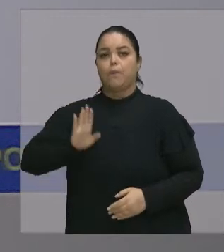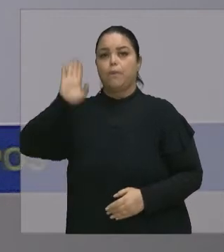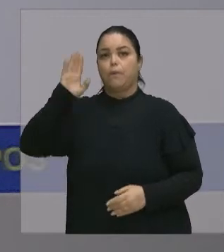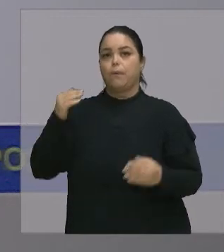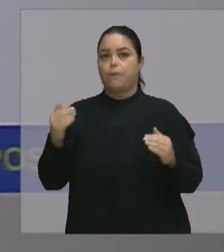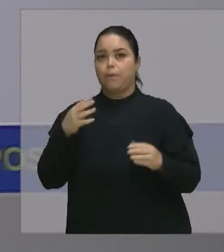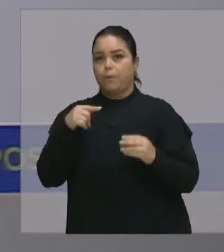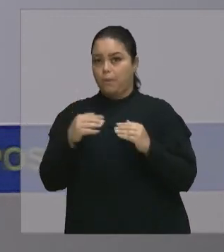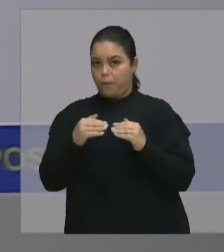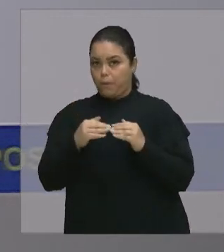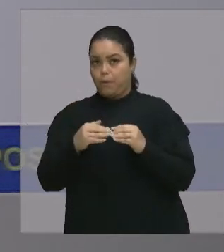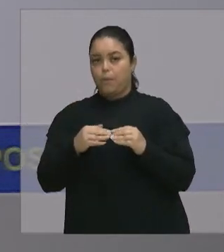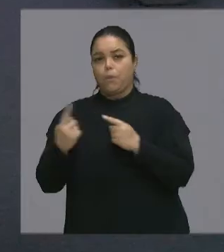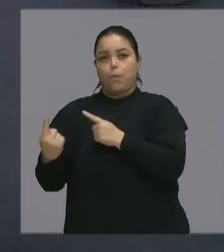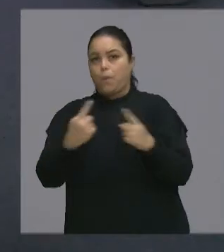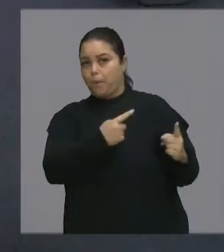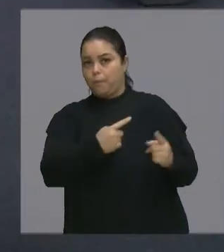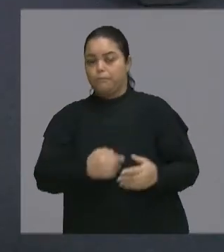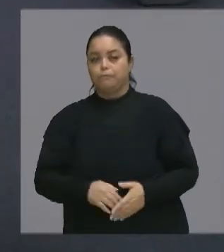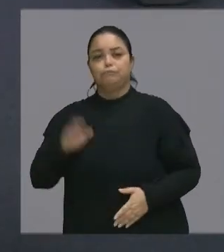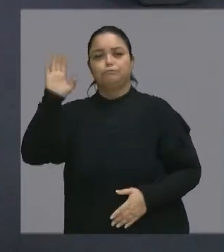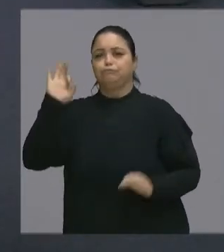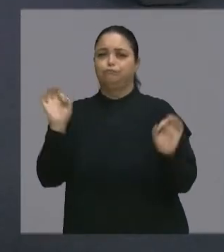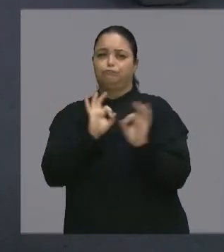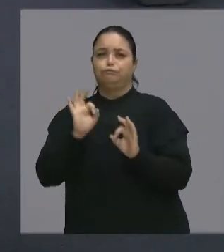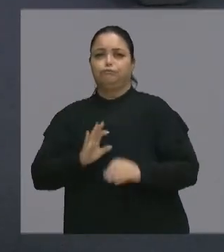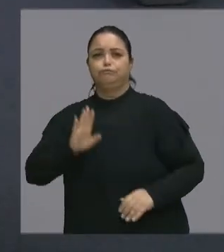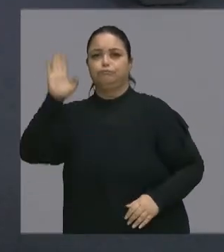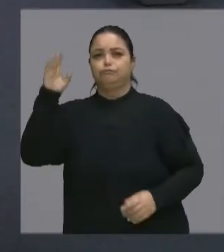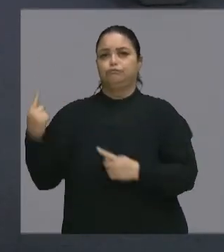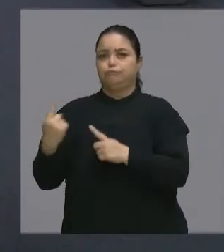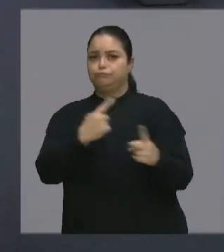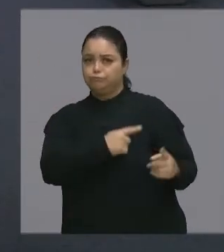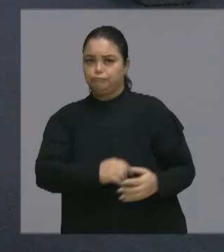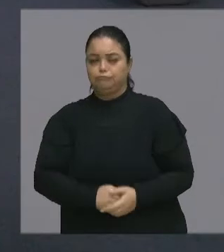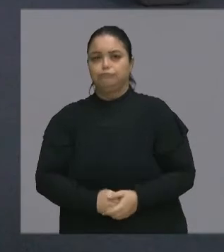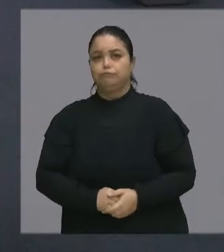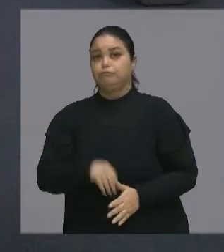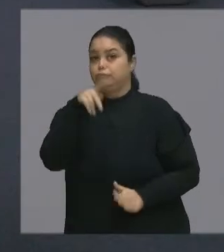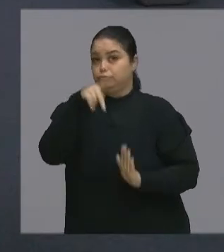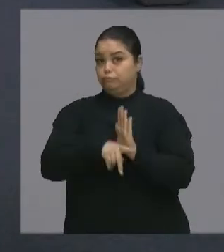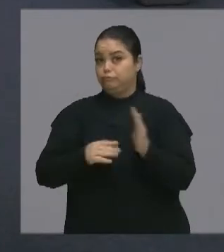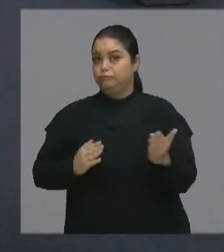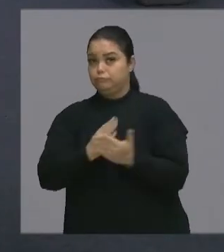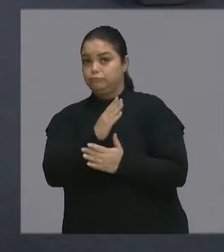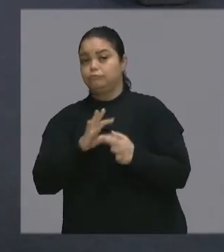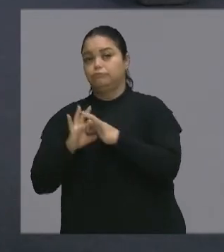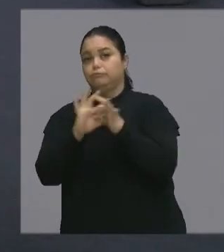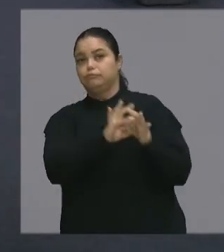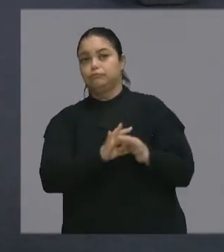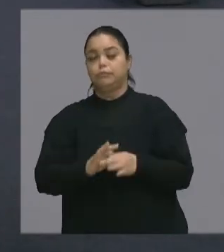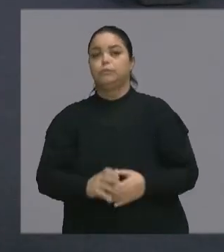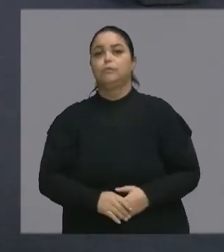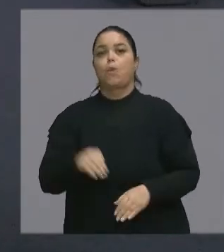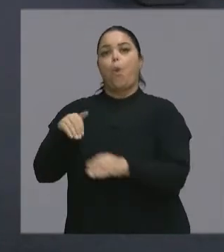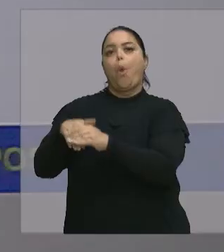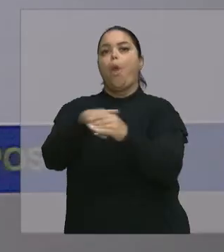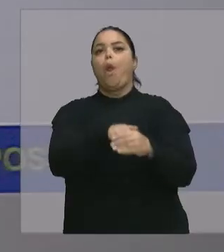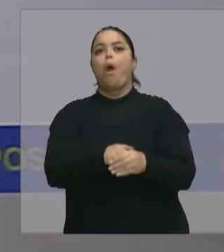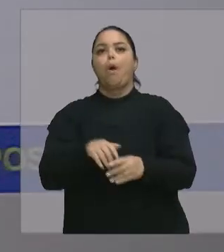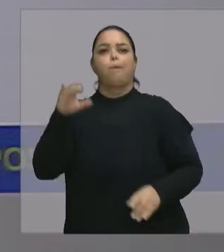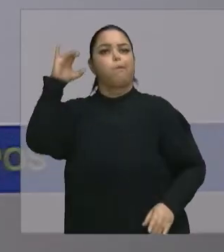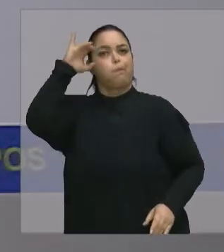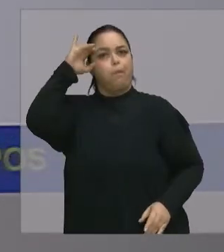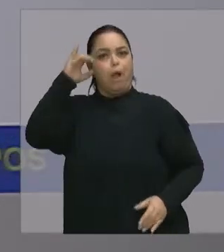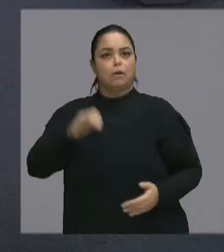estão, os contrários que se manifestem. Nenhuma manifestação contrária. Projeto aprovado por unanimidade. Justificativo de votação, vereadora Dulce